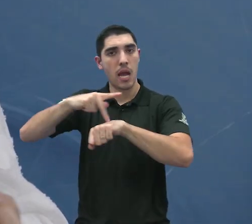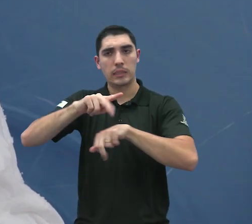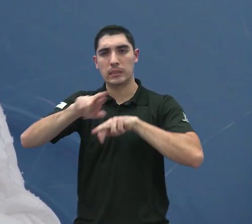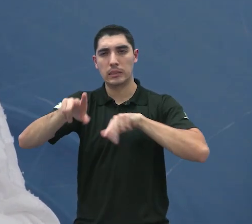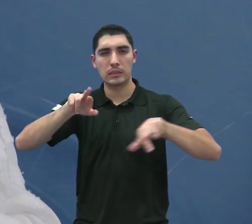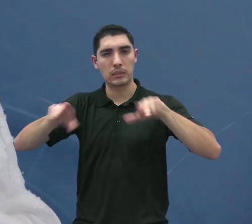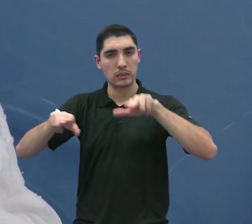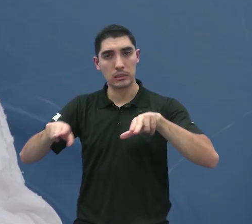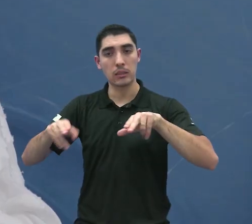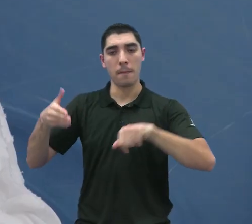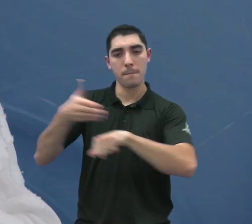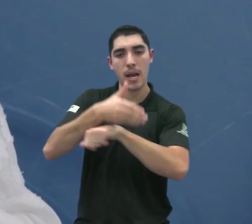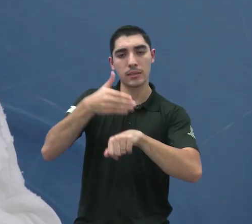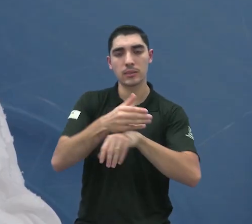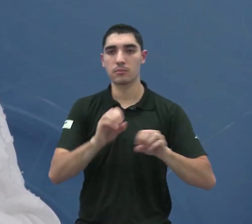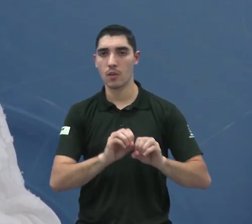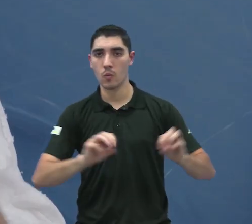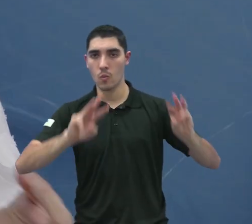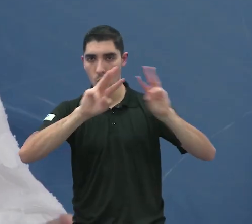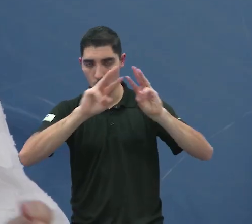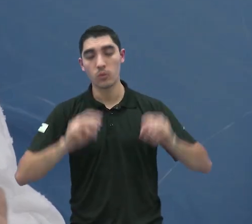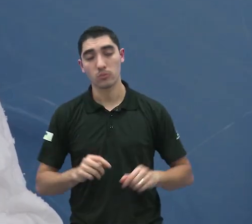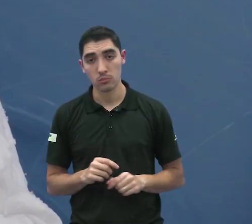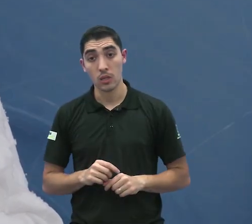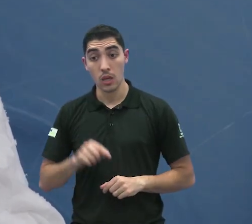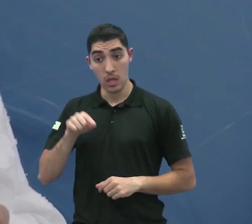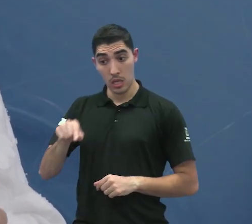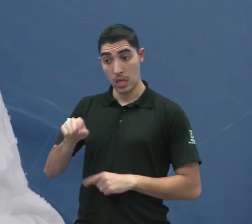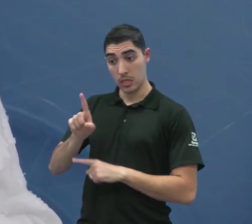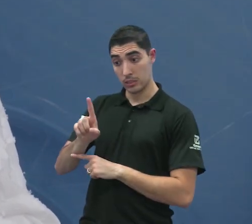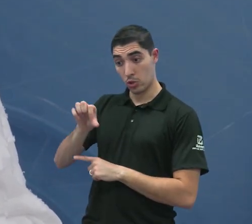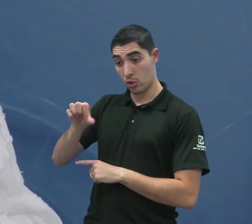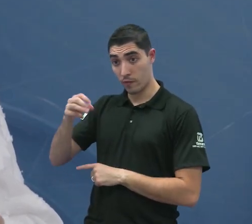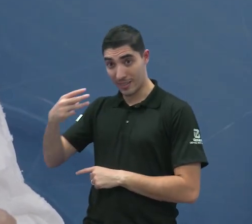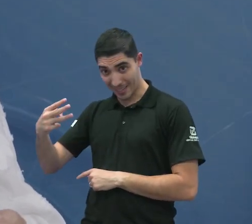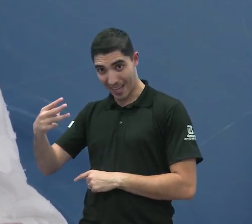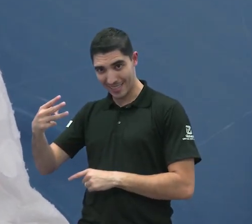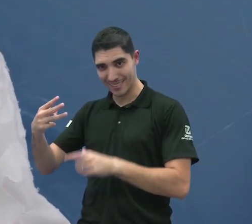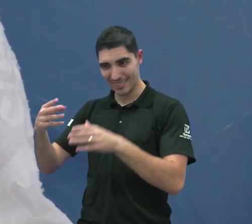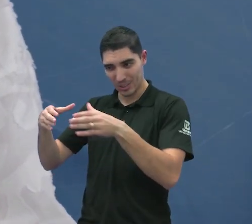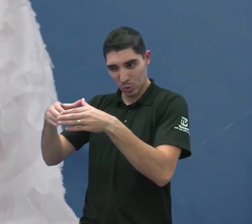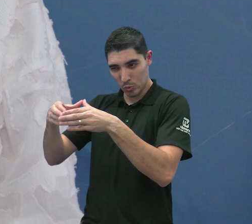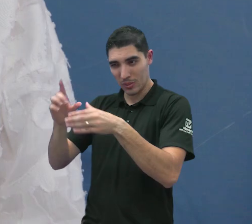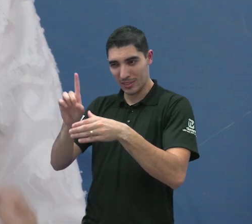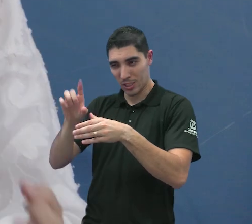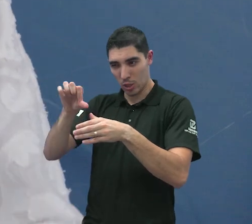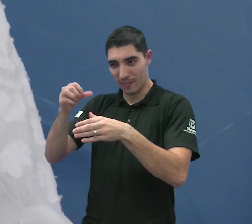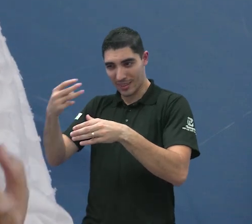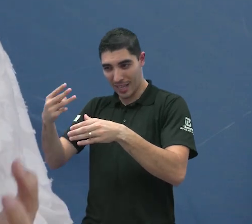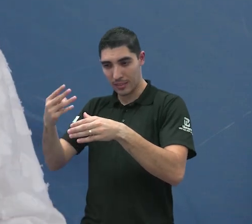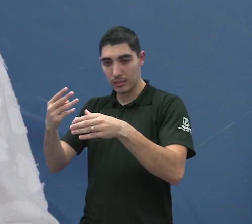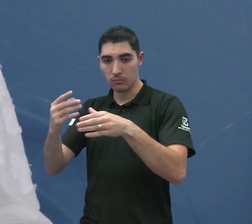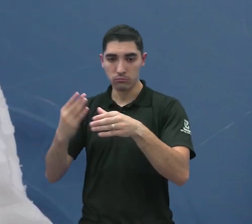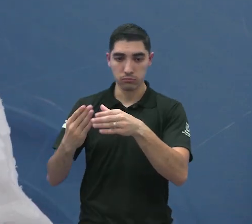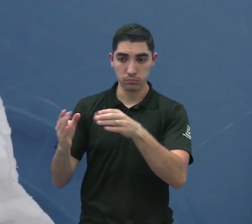né, membros da ONU, e desses 193, cerca de 140 né,